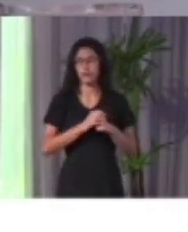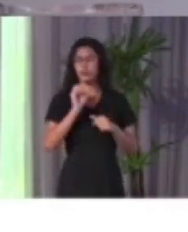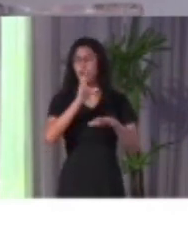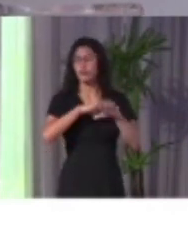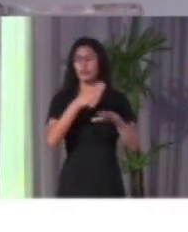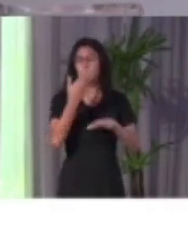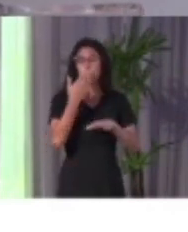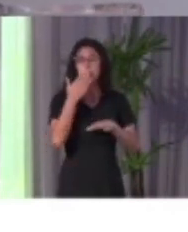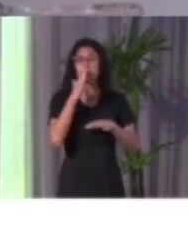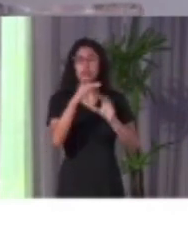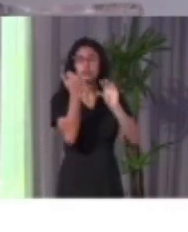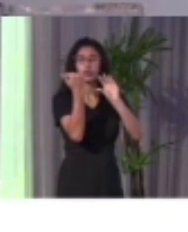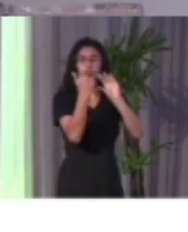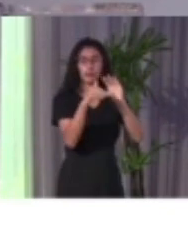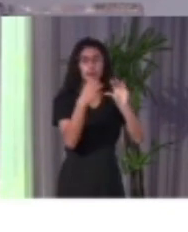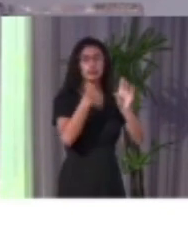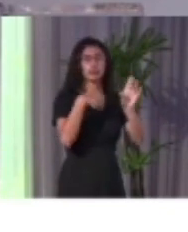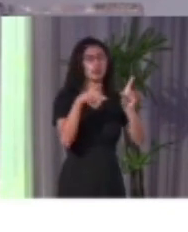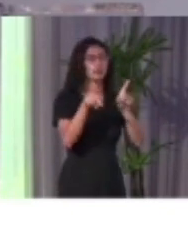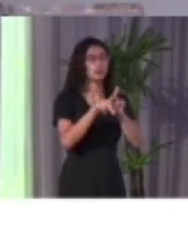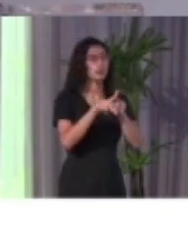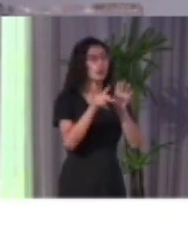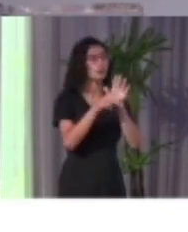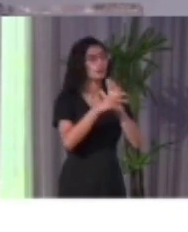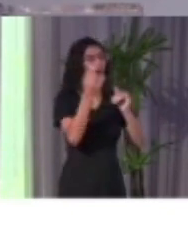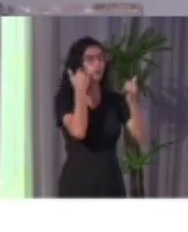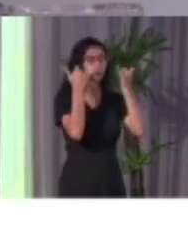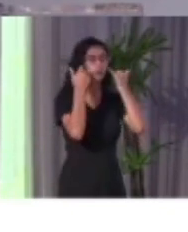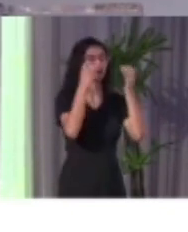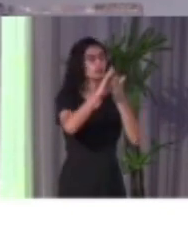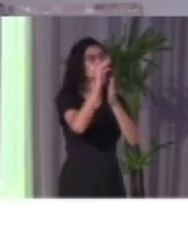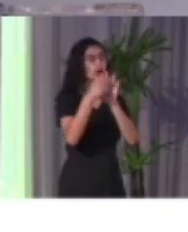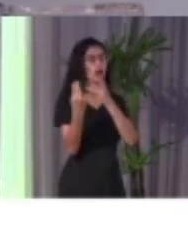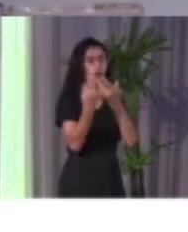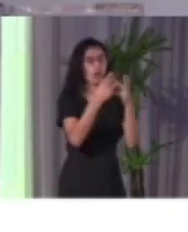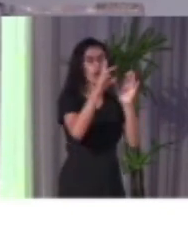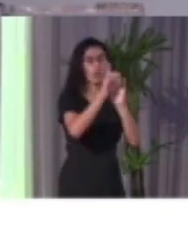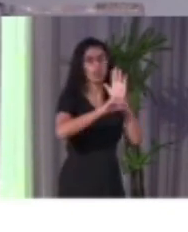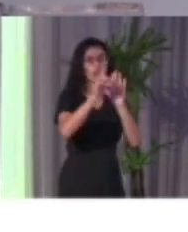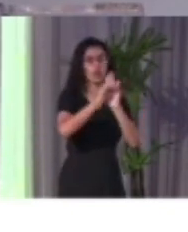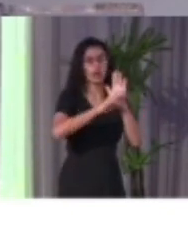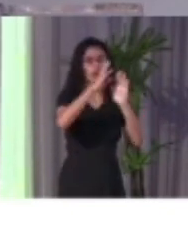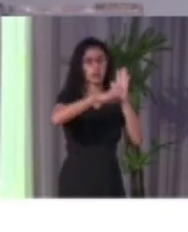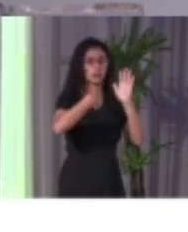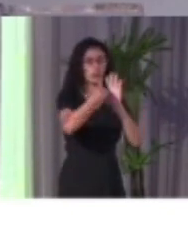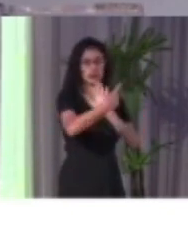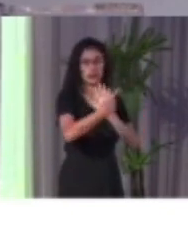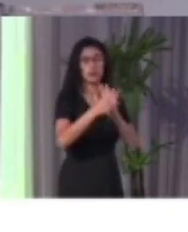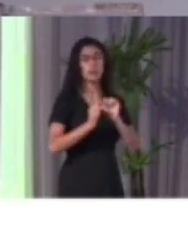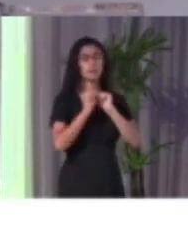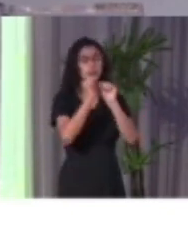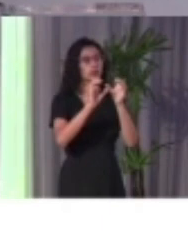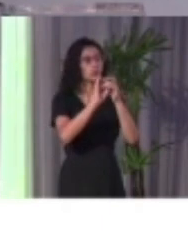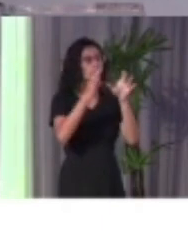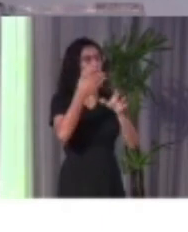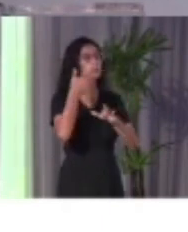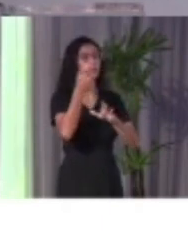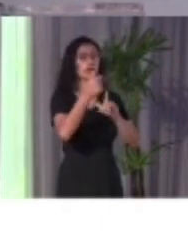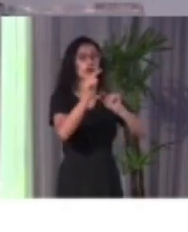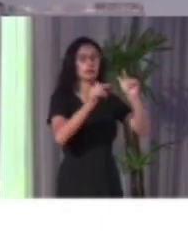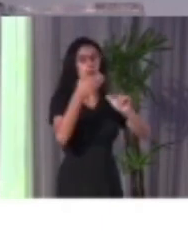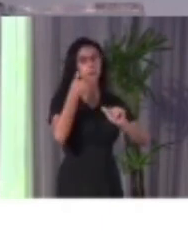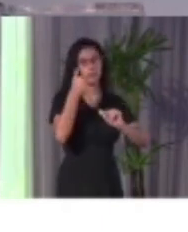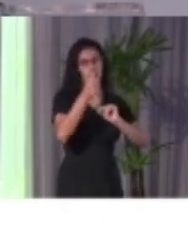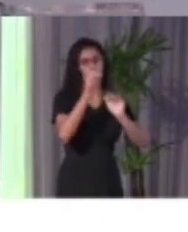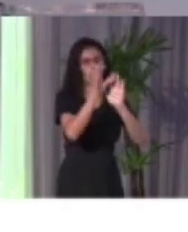a solicitação de envio, através da lei de acesso à informação, destes mesmos dados numa planilha de Excel para poder minerar melhor e trabalhar melhor esses